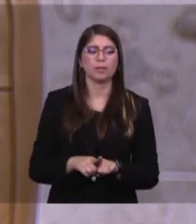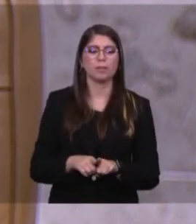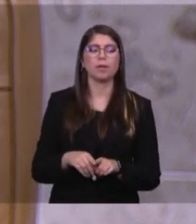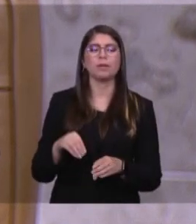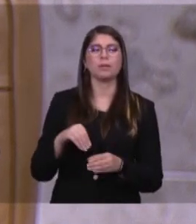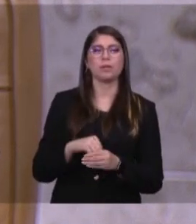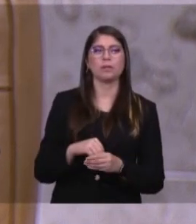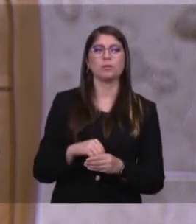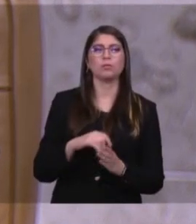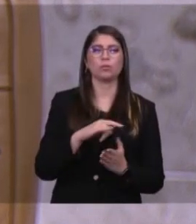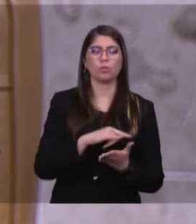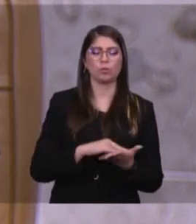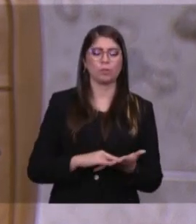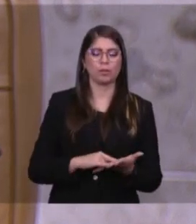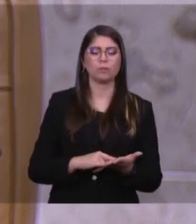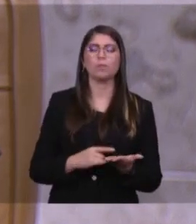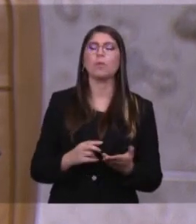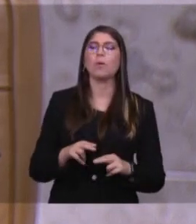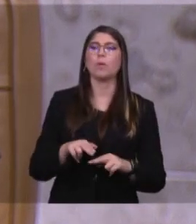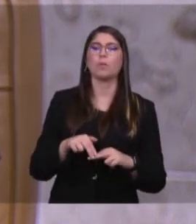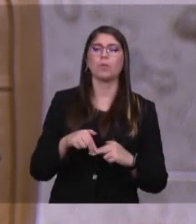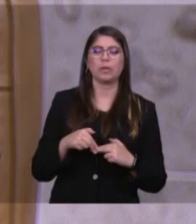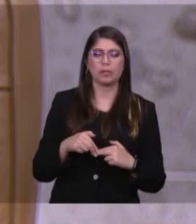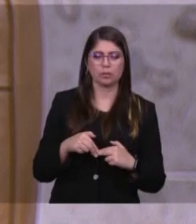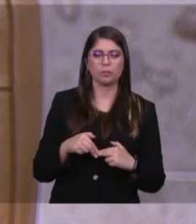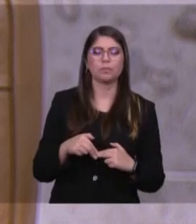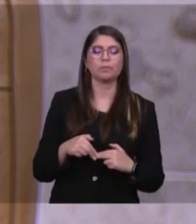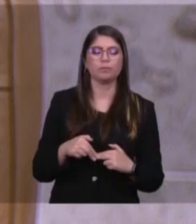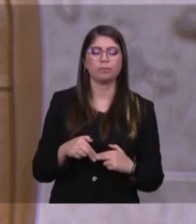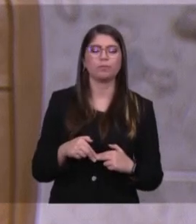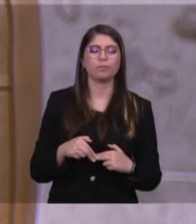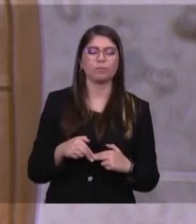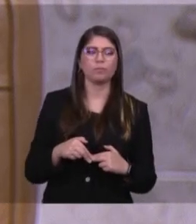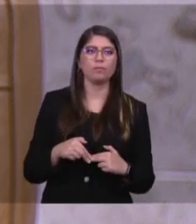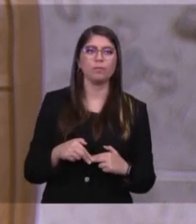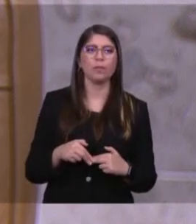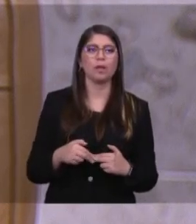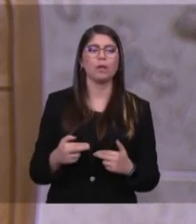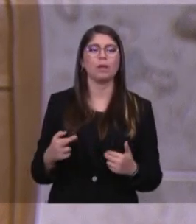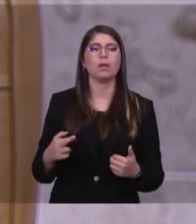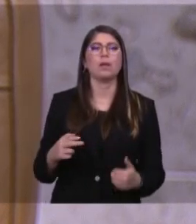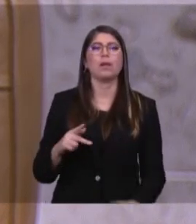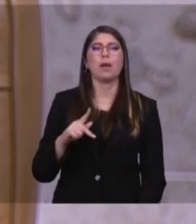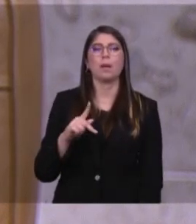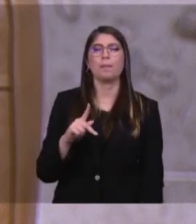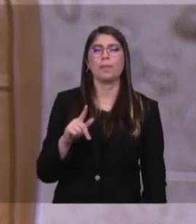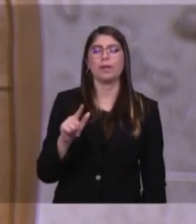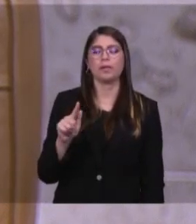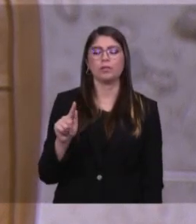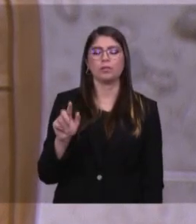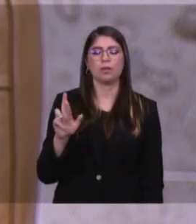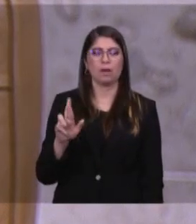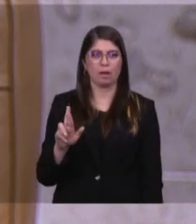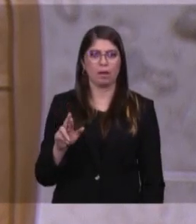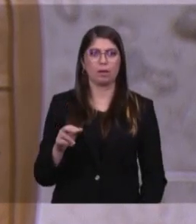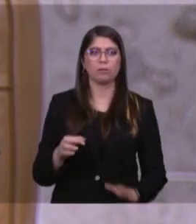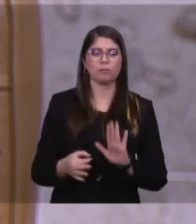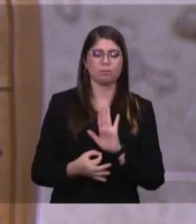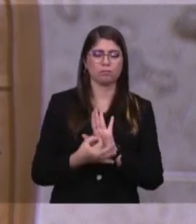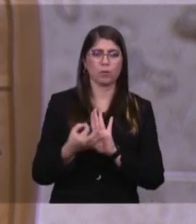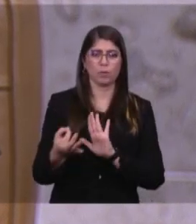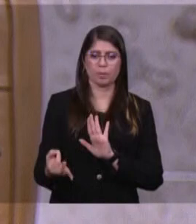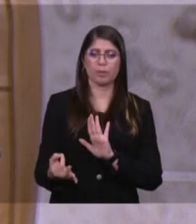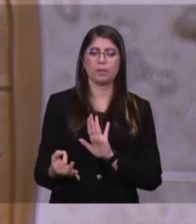inicial. Ante o exposto e nos termos enunciados, a Procuradoria-Geral da República manifesta-se